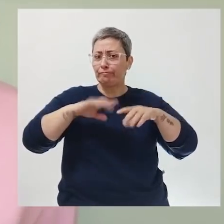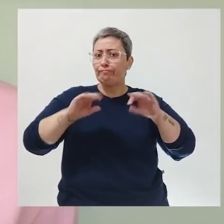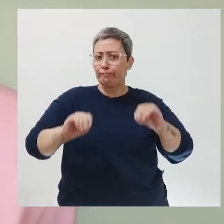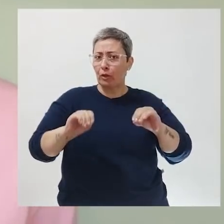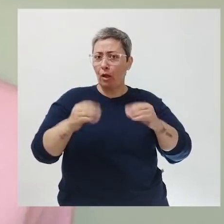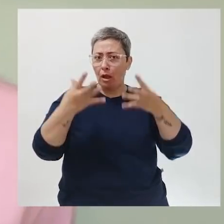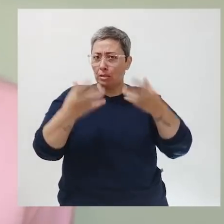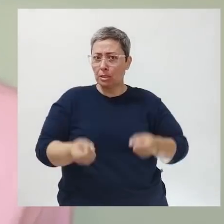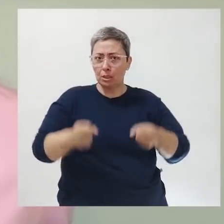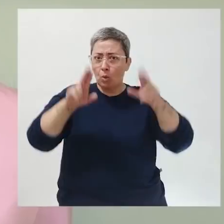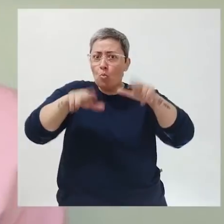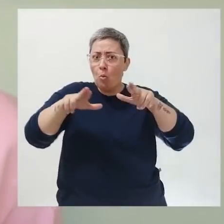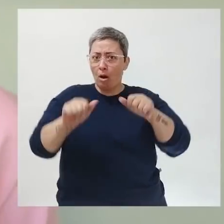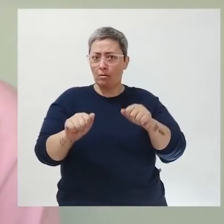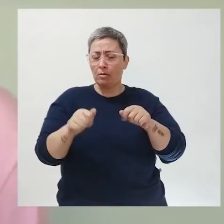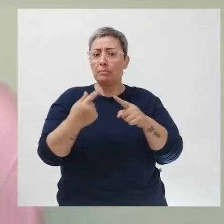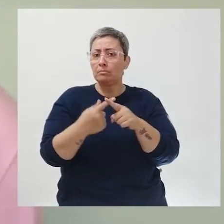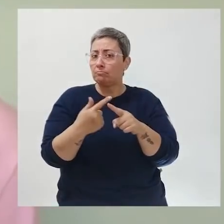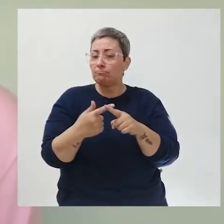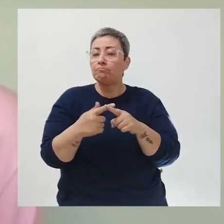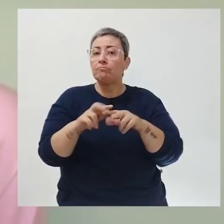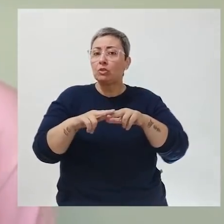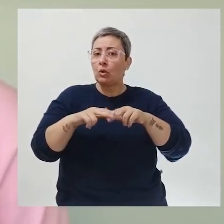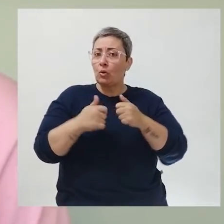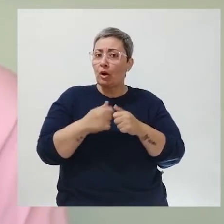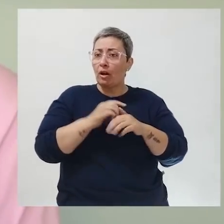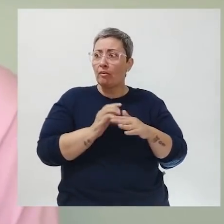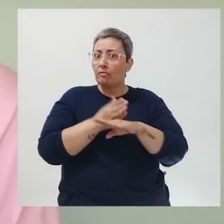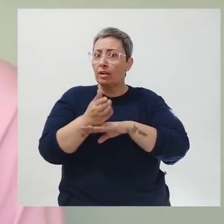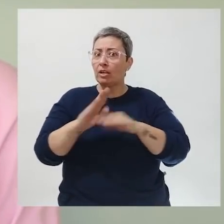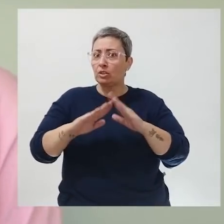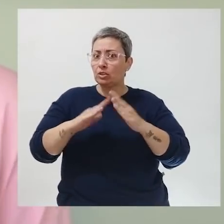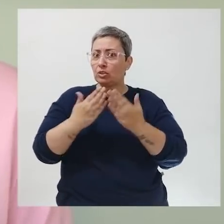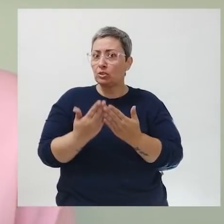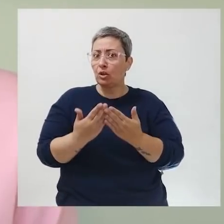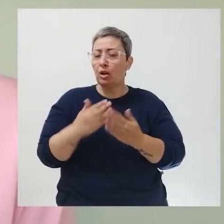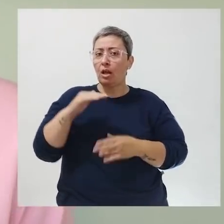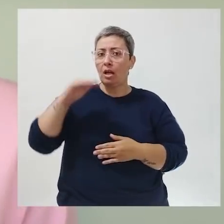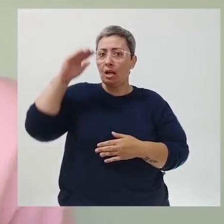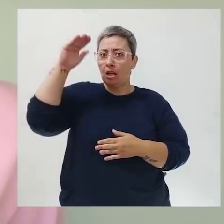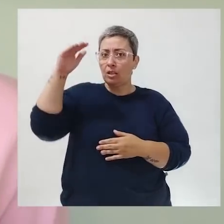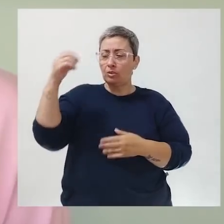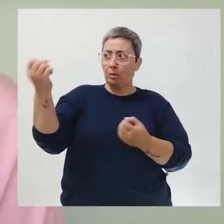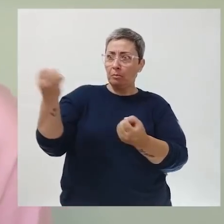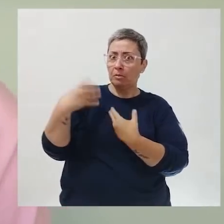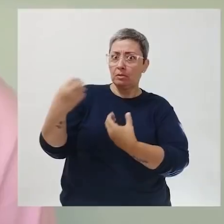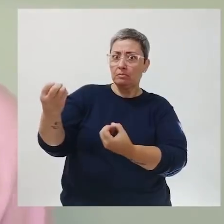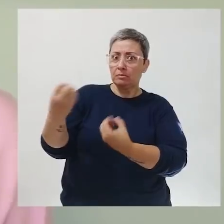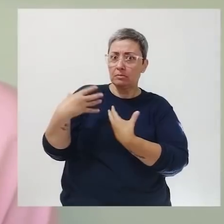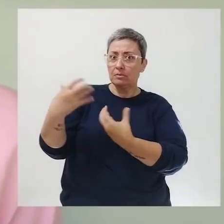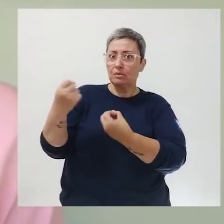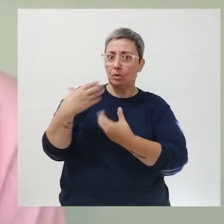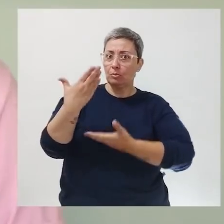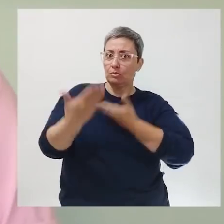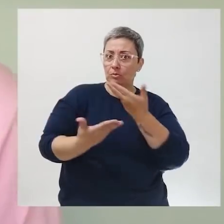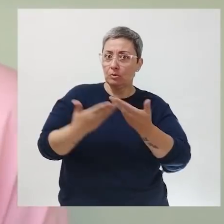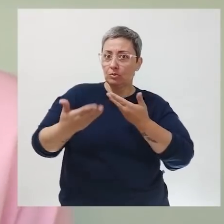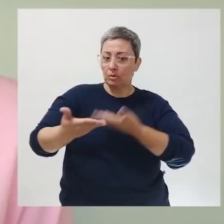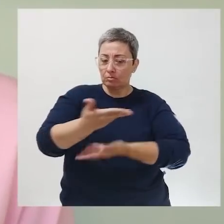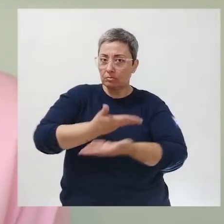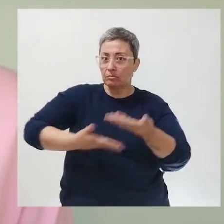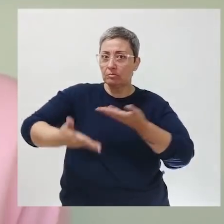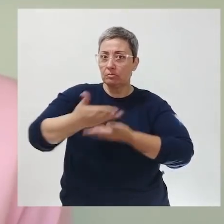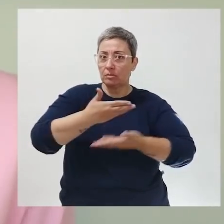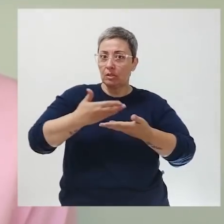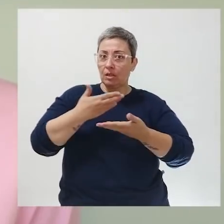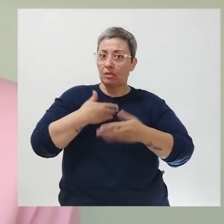delas é aceitável? Por isso, quando vamos à escola, os adultos ficam nos ensinando a tratarmos uns aos